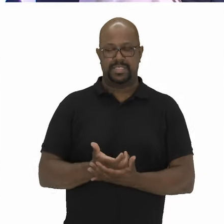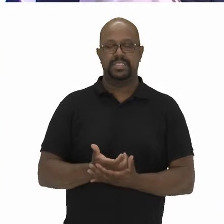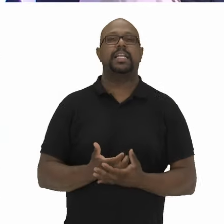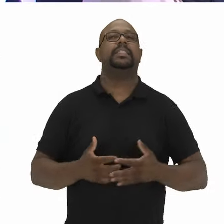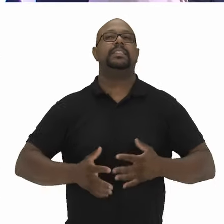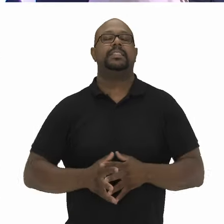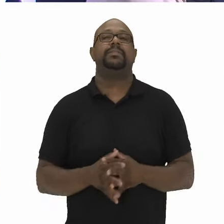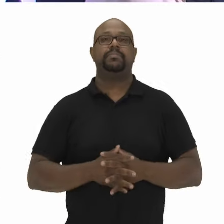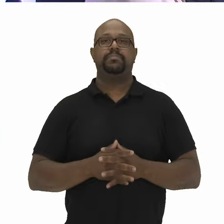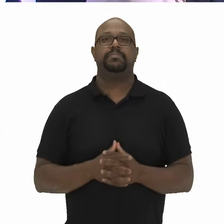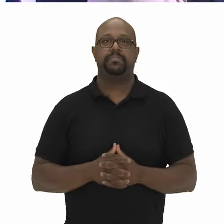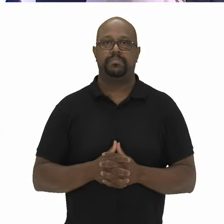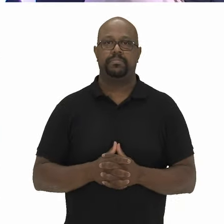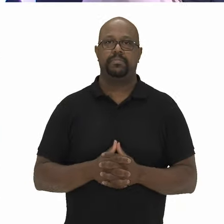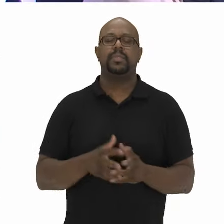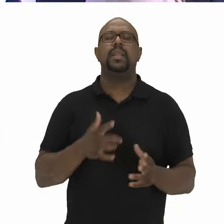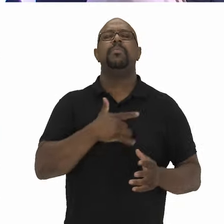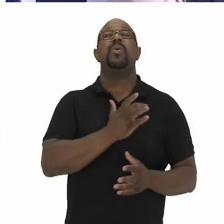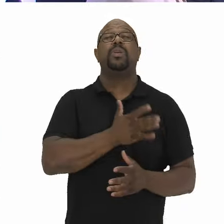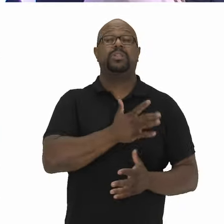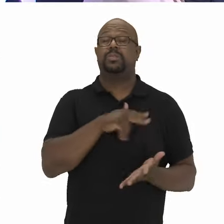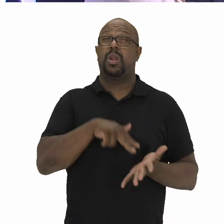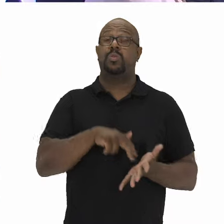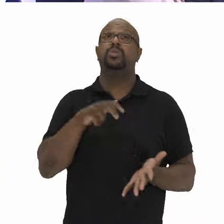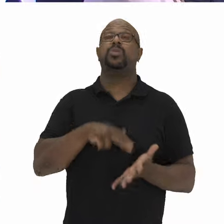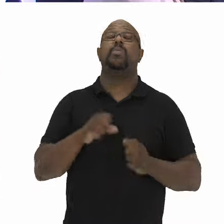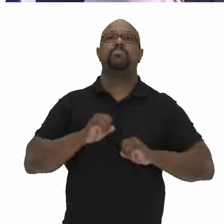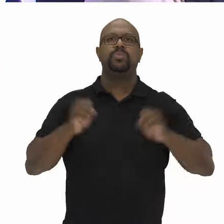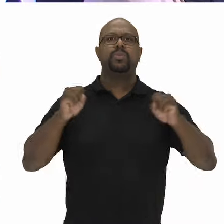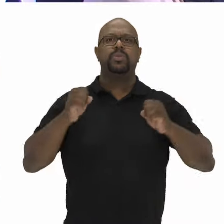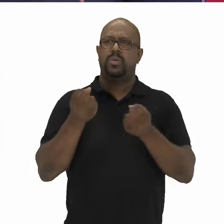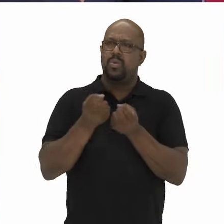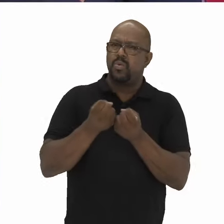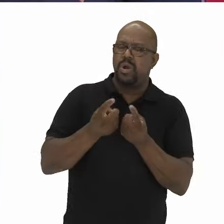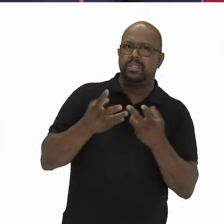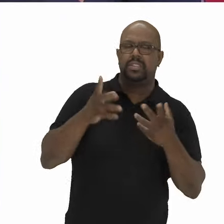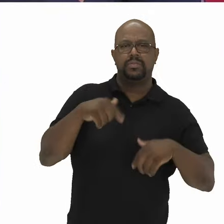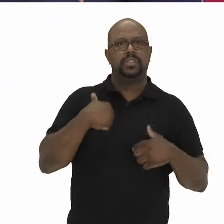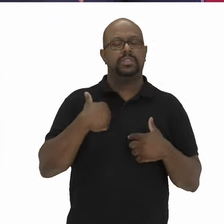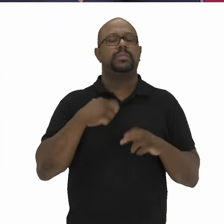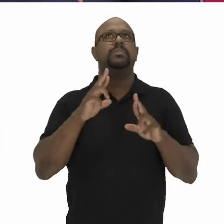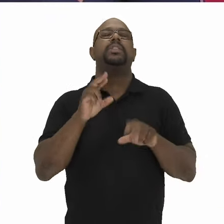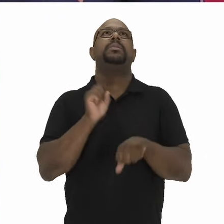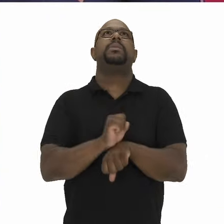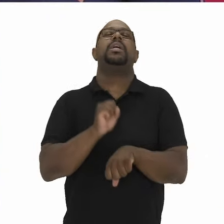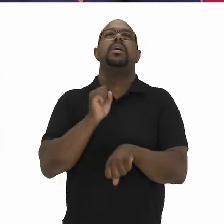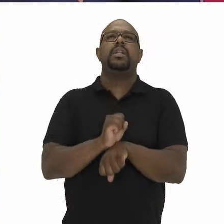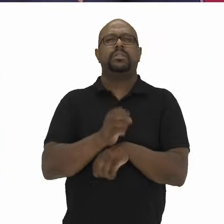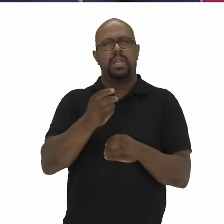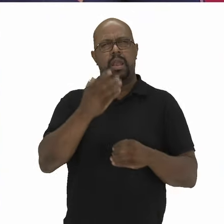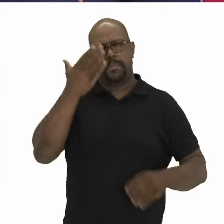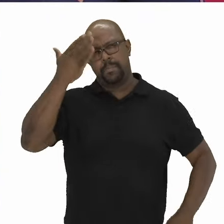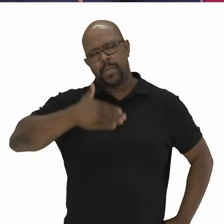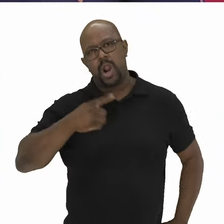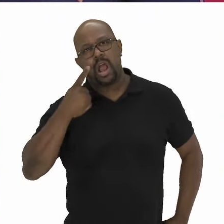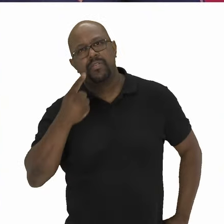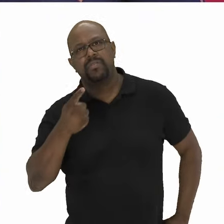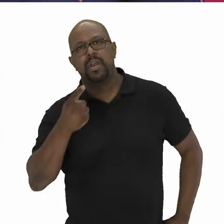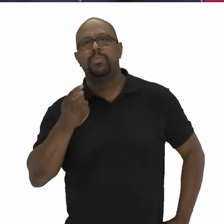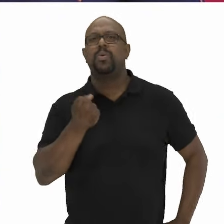mesa verdade meu coração está aos pulos quantas vezes minha esperança será